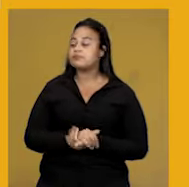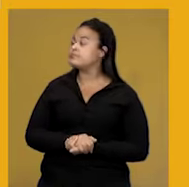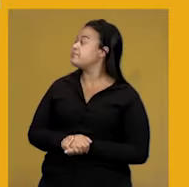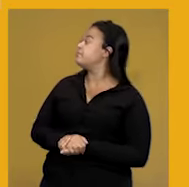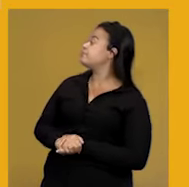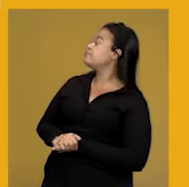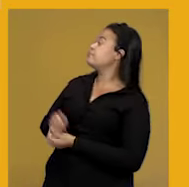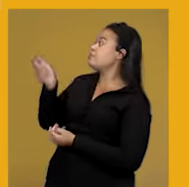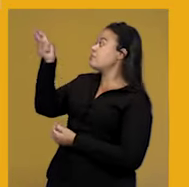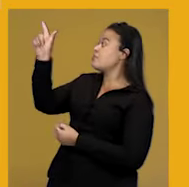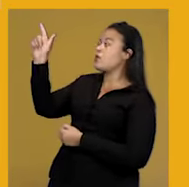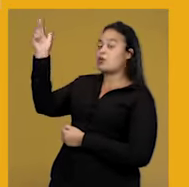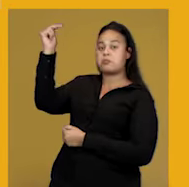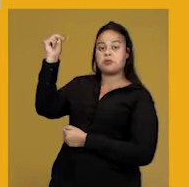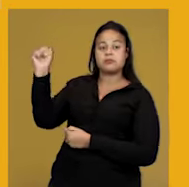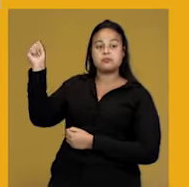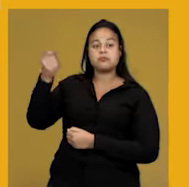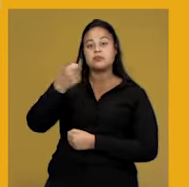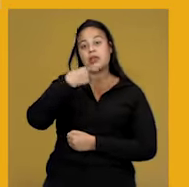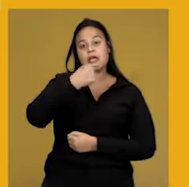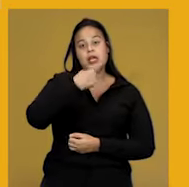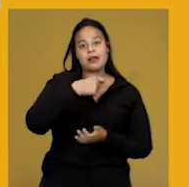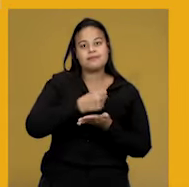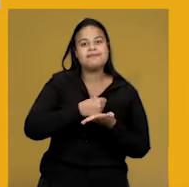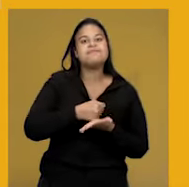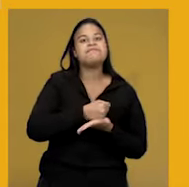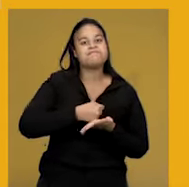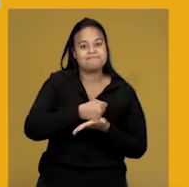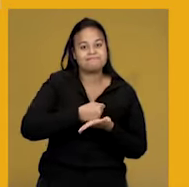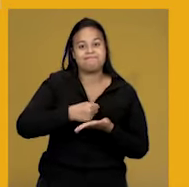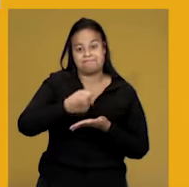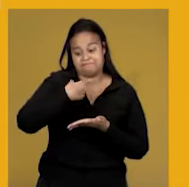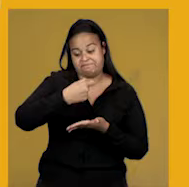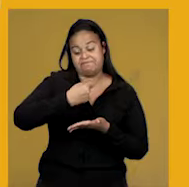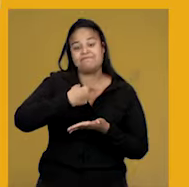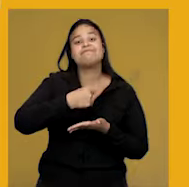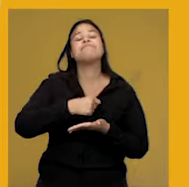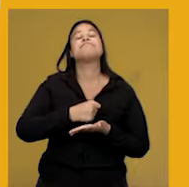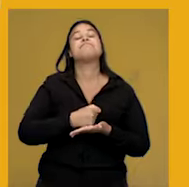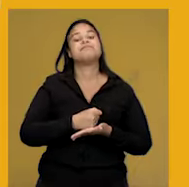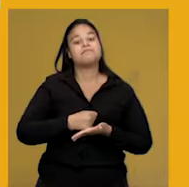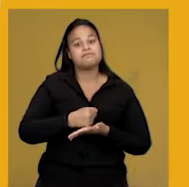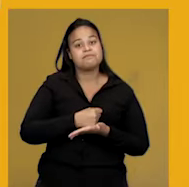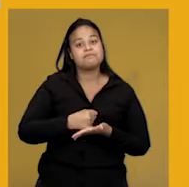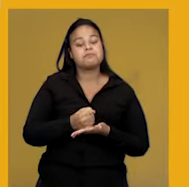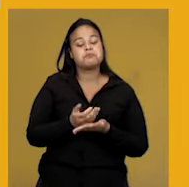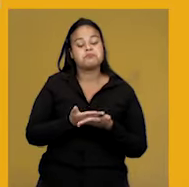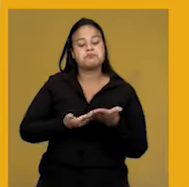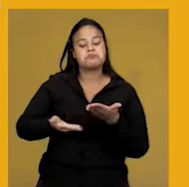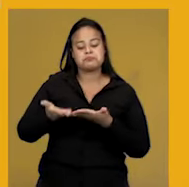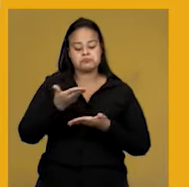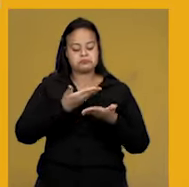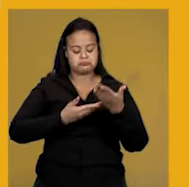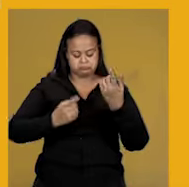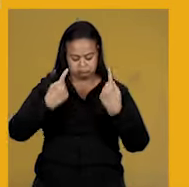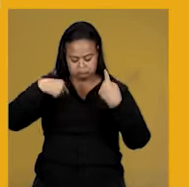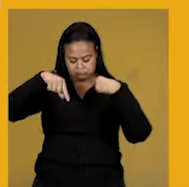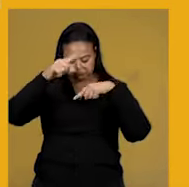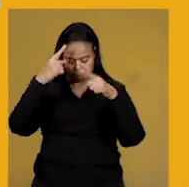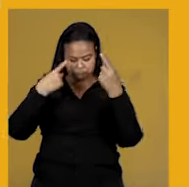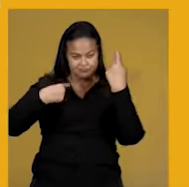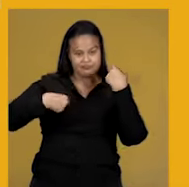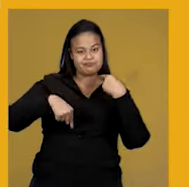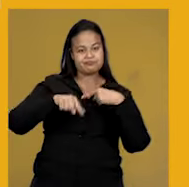figura medicamentos. Esses medicamentos que vão interagir com o nosso corpo,